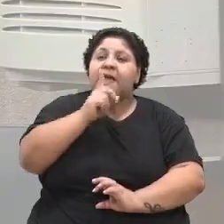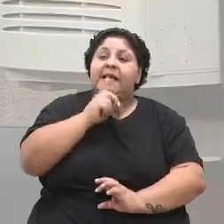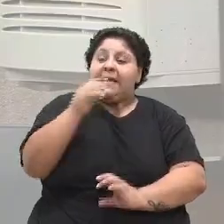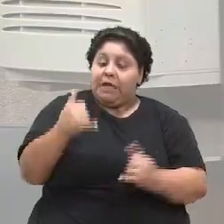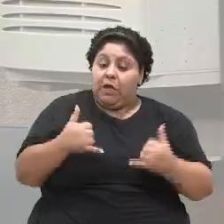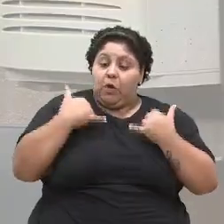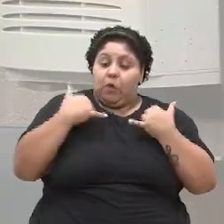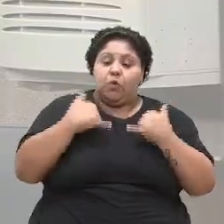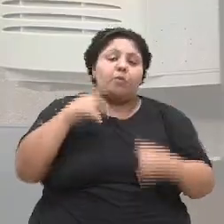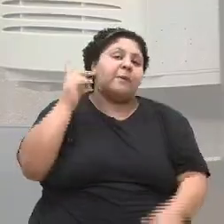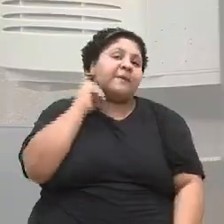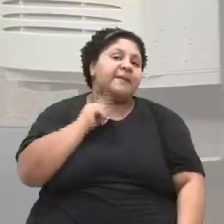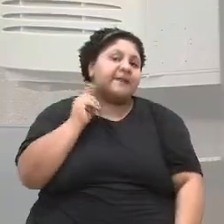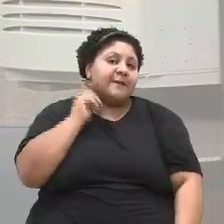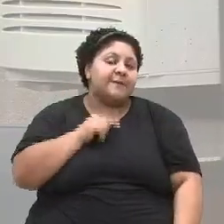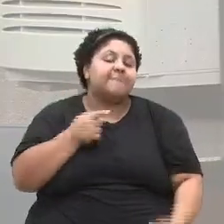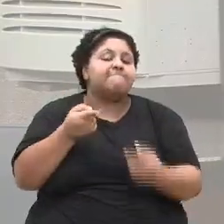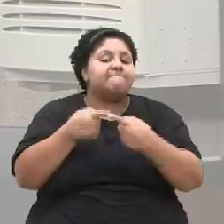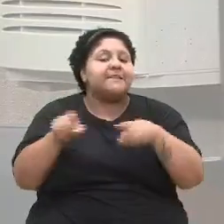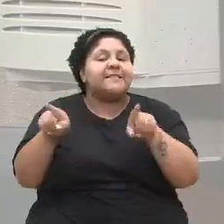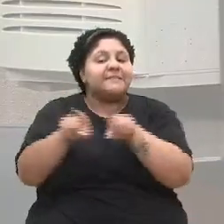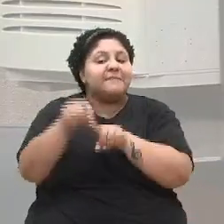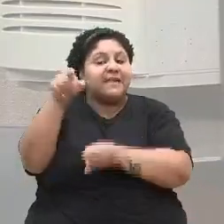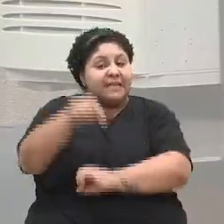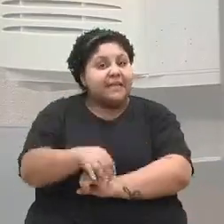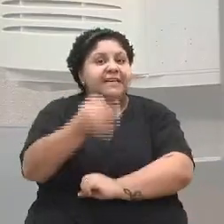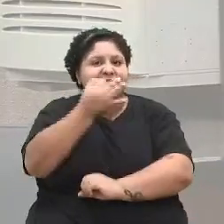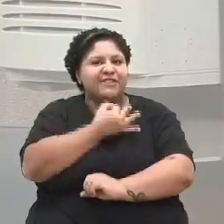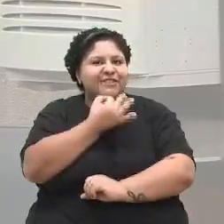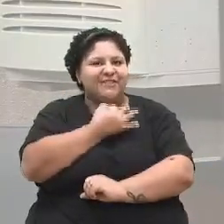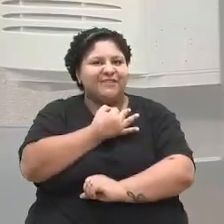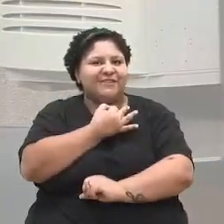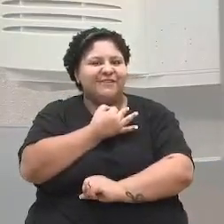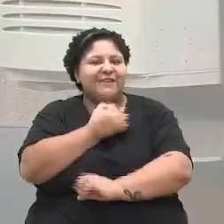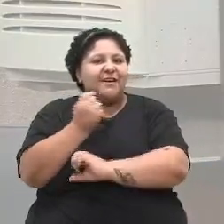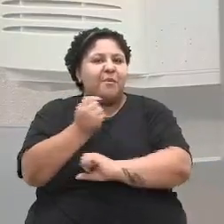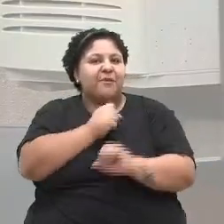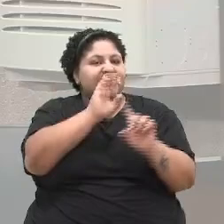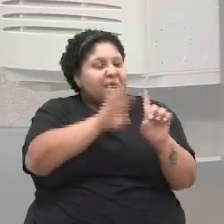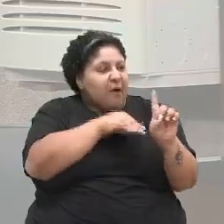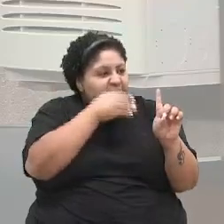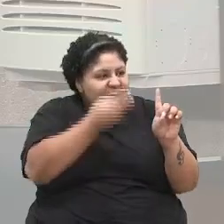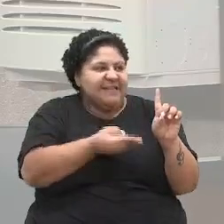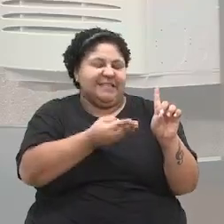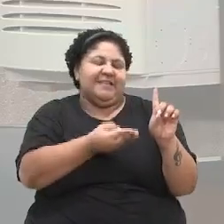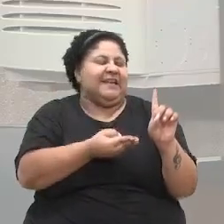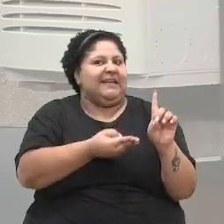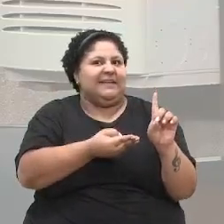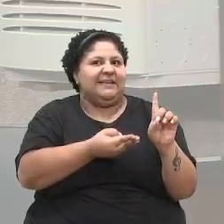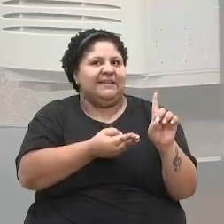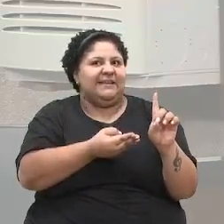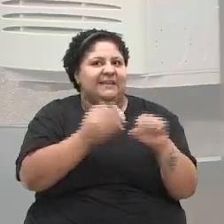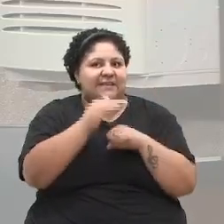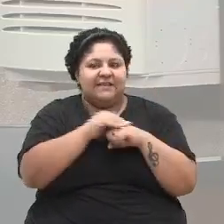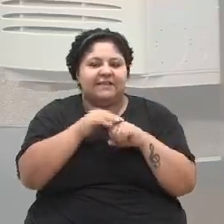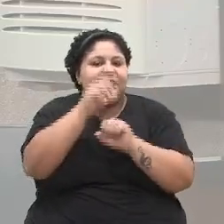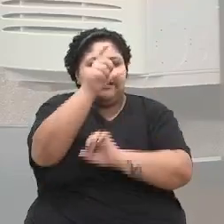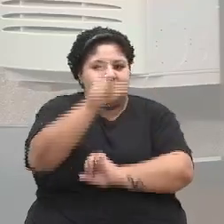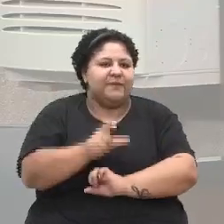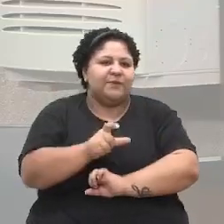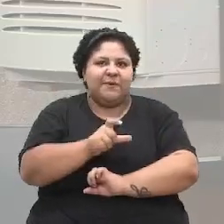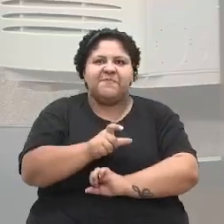para Minas Gerais, mas é um orgulho para Caxias do Sul poder homenagear essa querida pessoa,